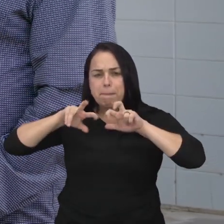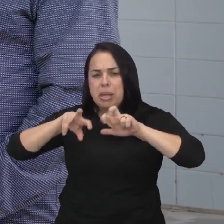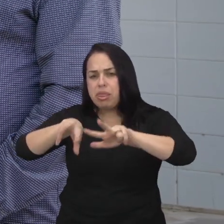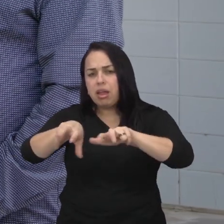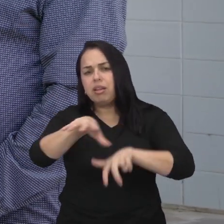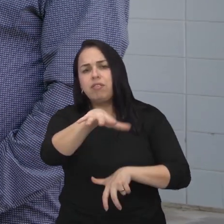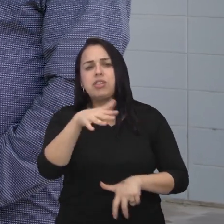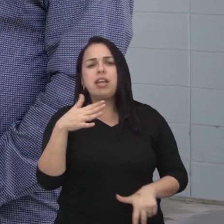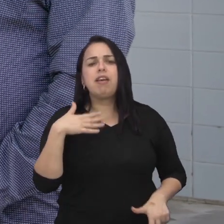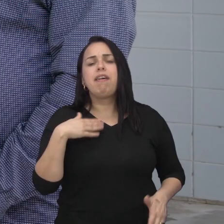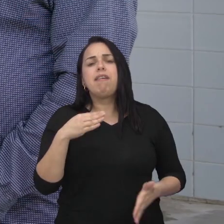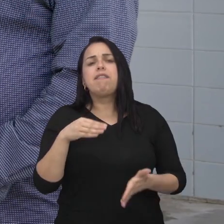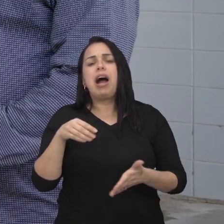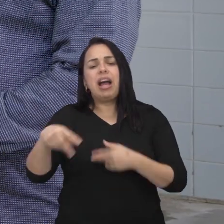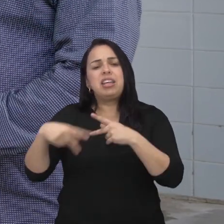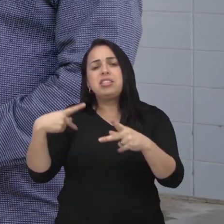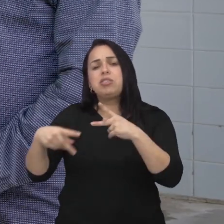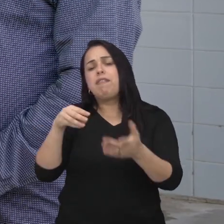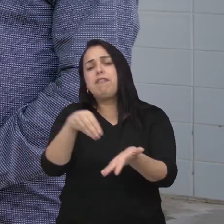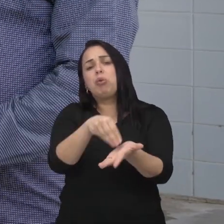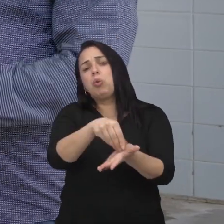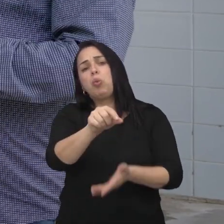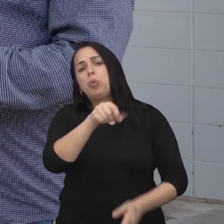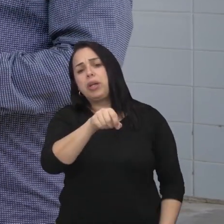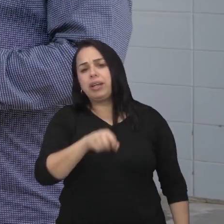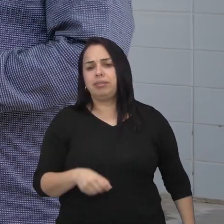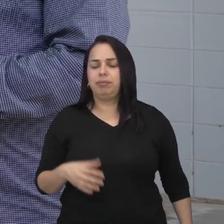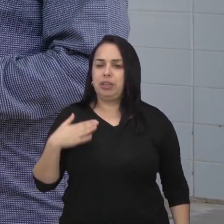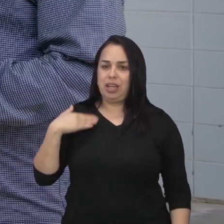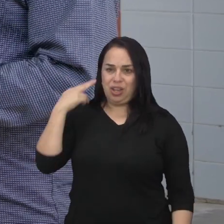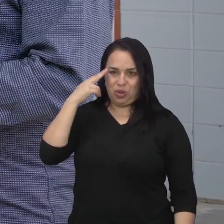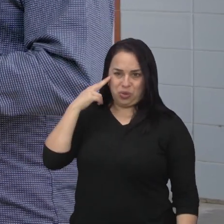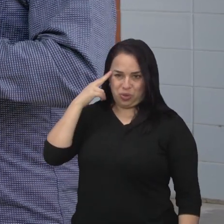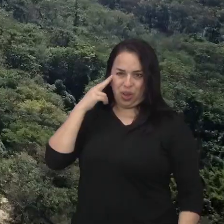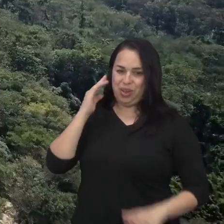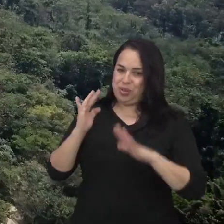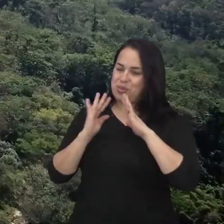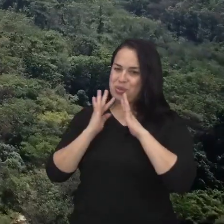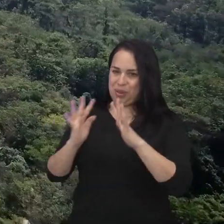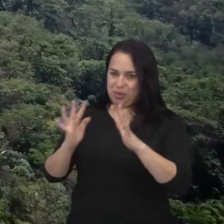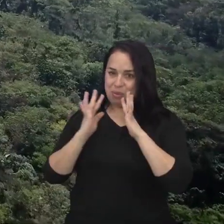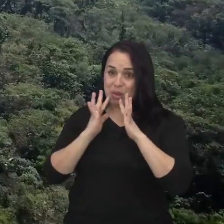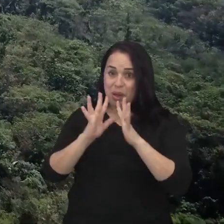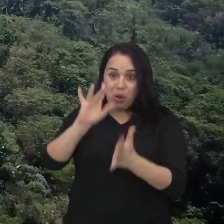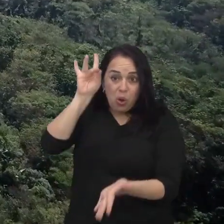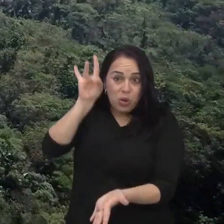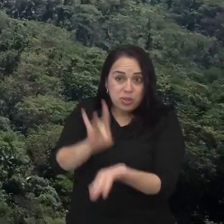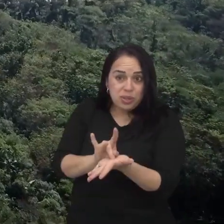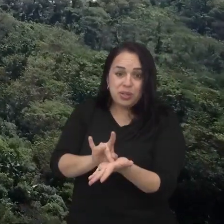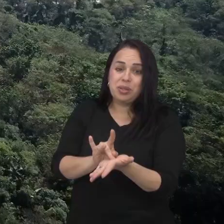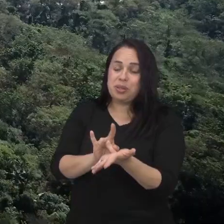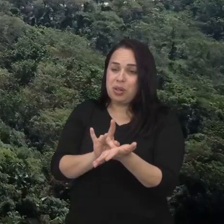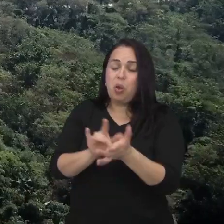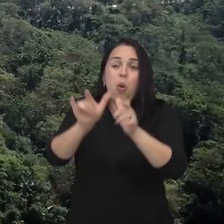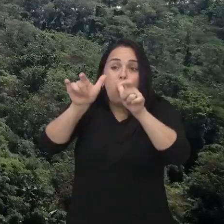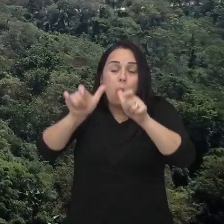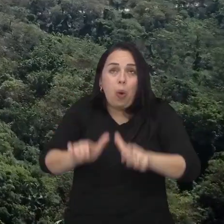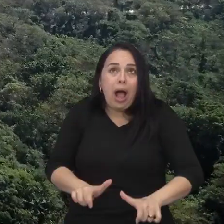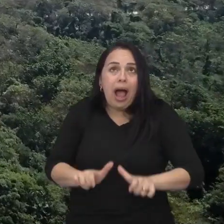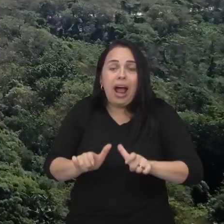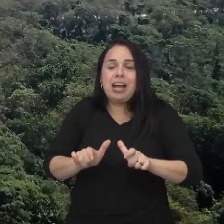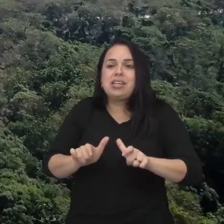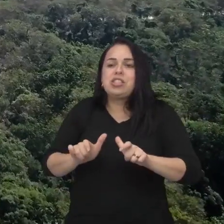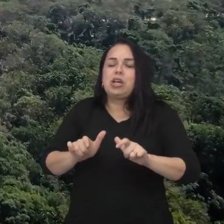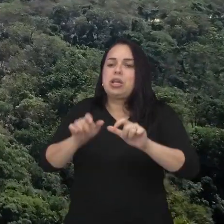São José? O que você sonha em ainda ter aqui na cidade? Sonho com o Parque da Cidade realmente um miotim, um lugar